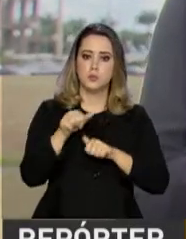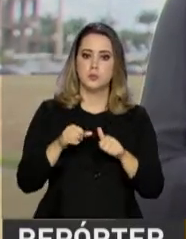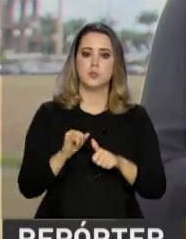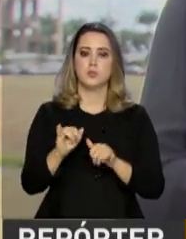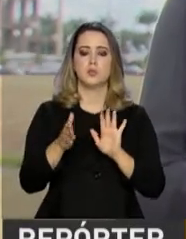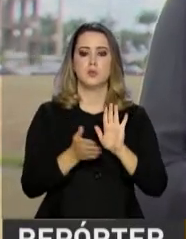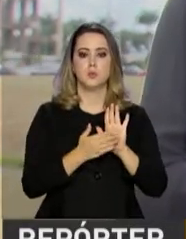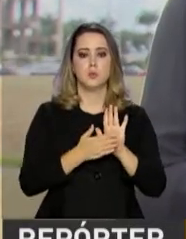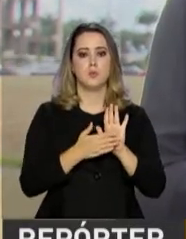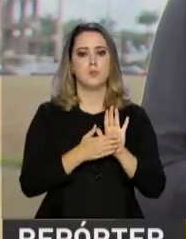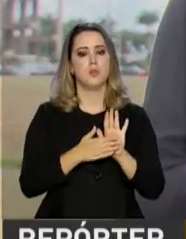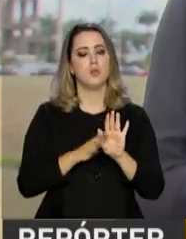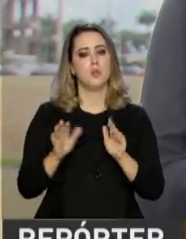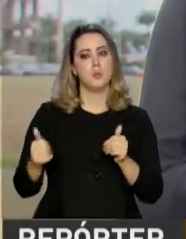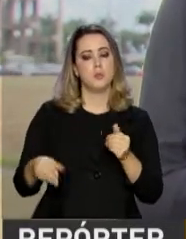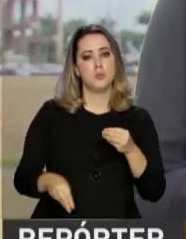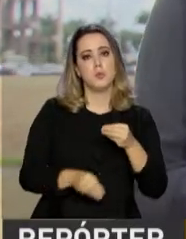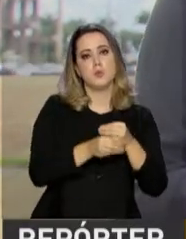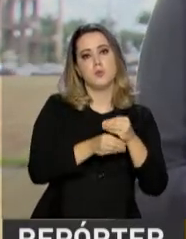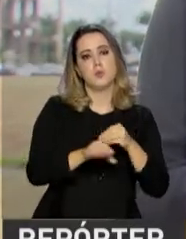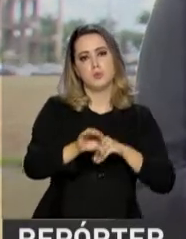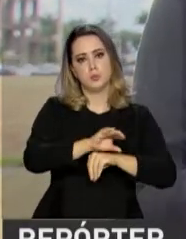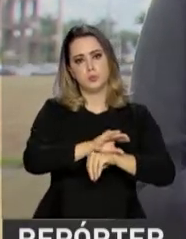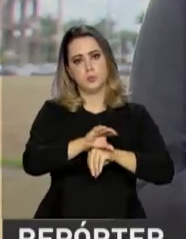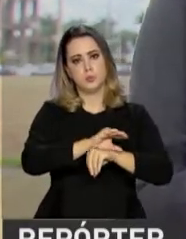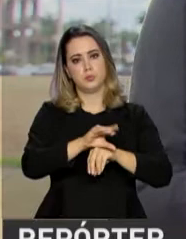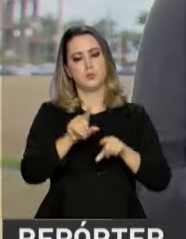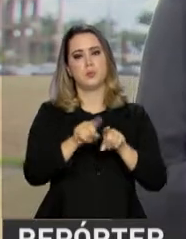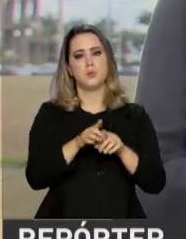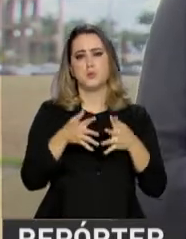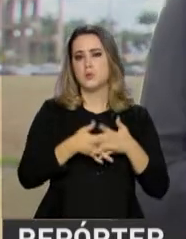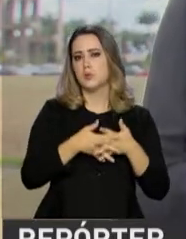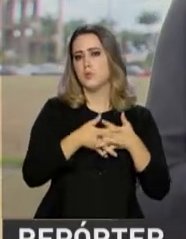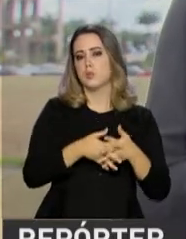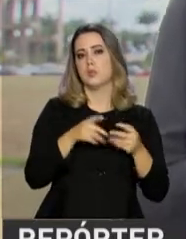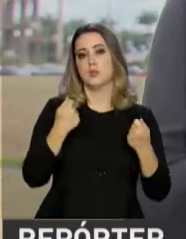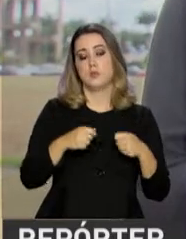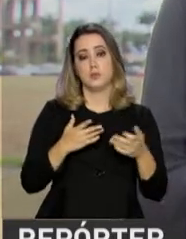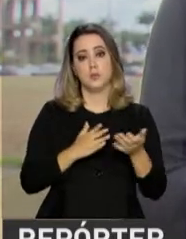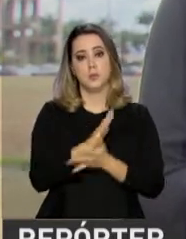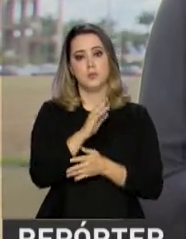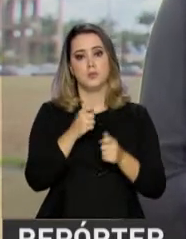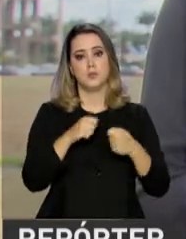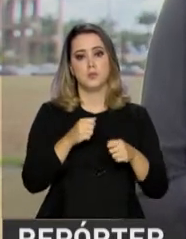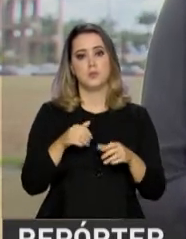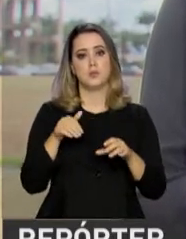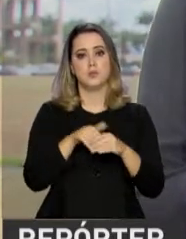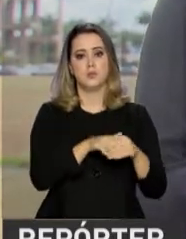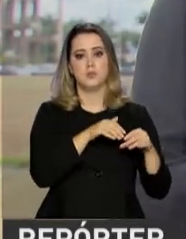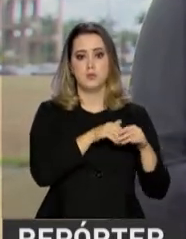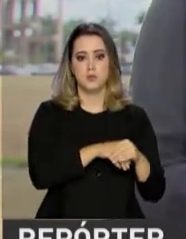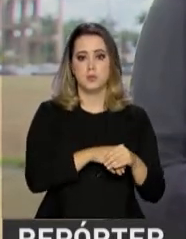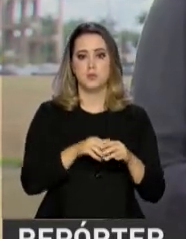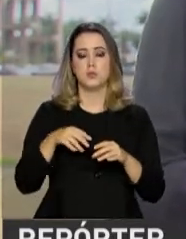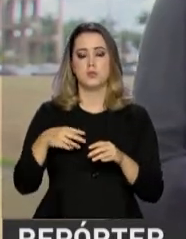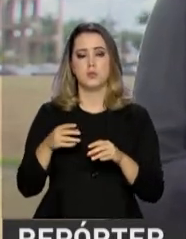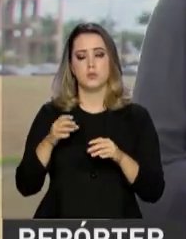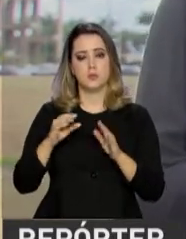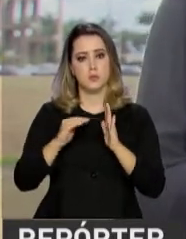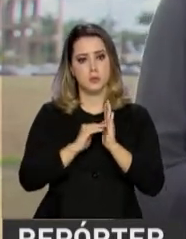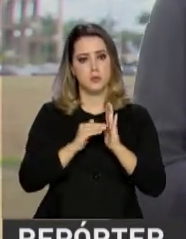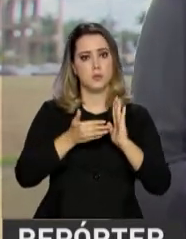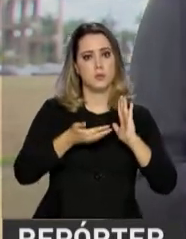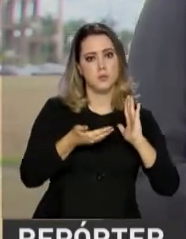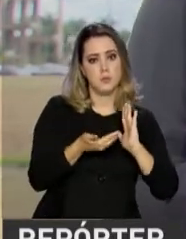proposta de emenda à constituição que é mais complexa e para ser aprovada precisa ser votada duas vezes na câmara e no